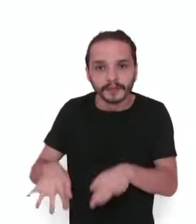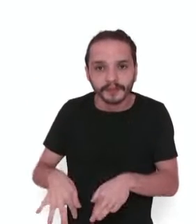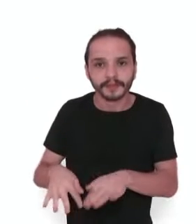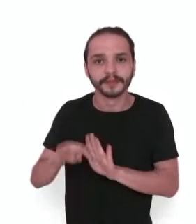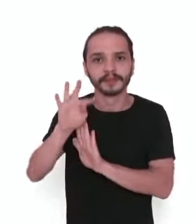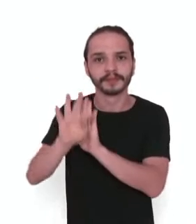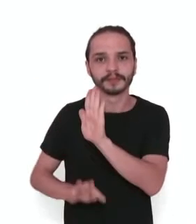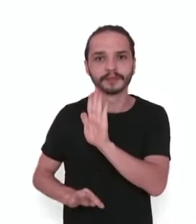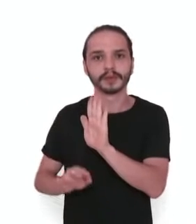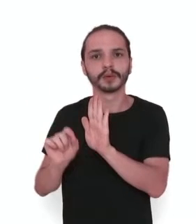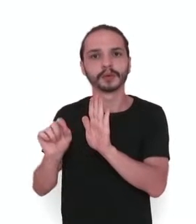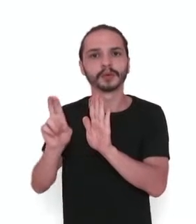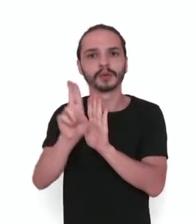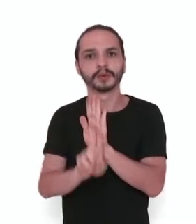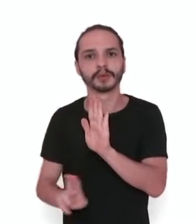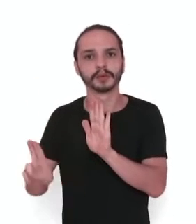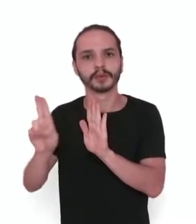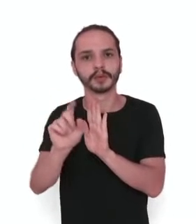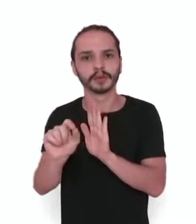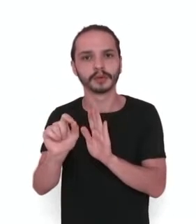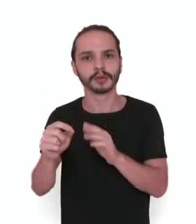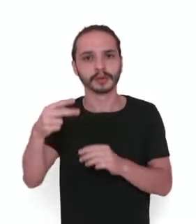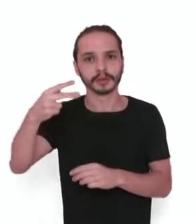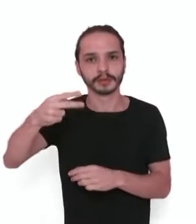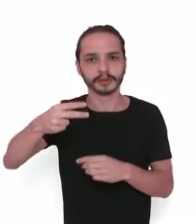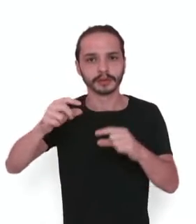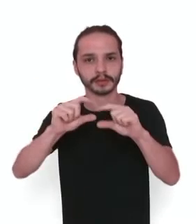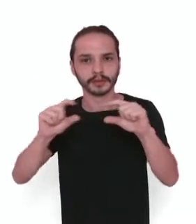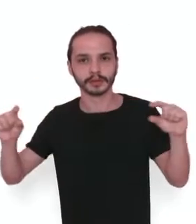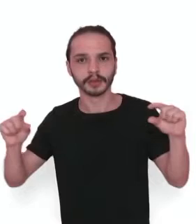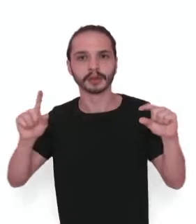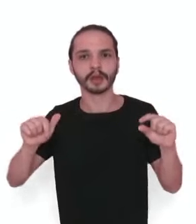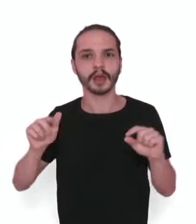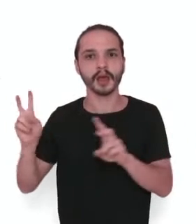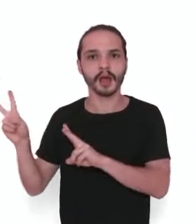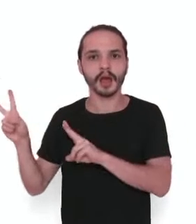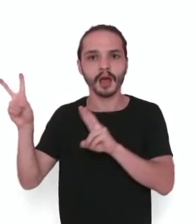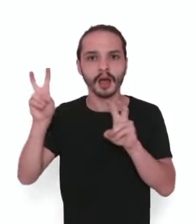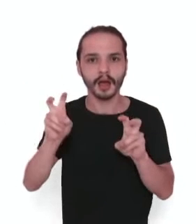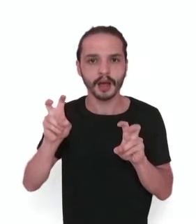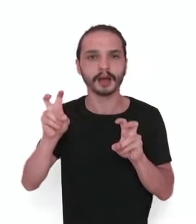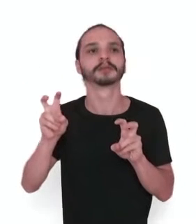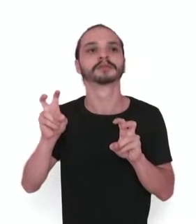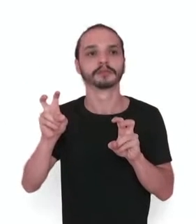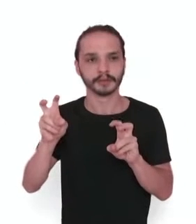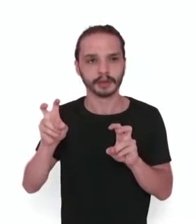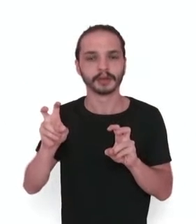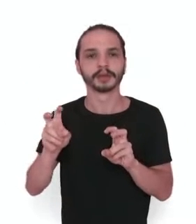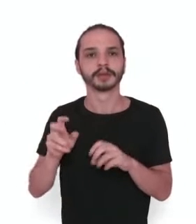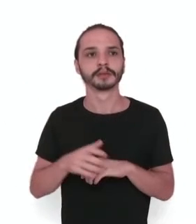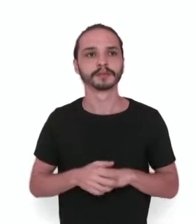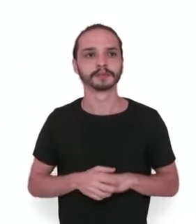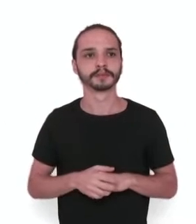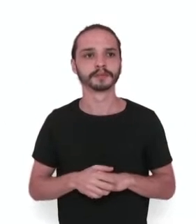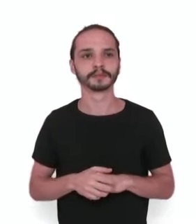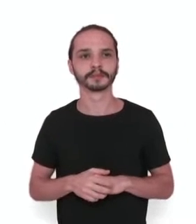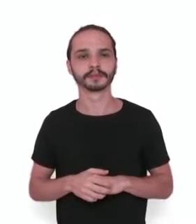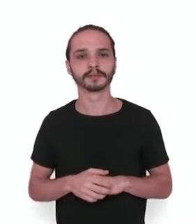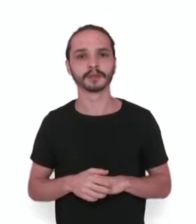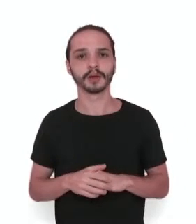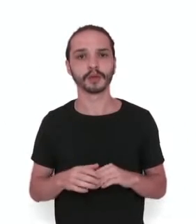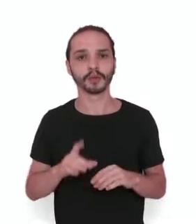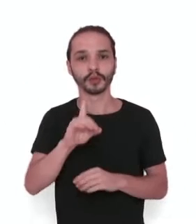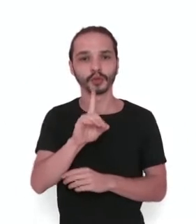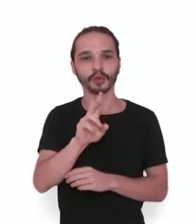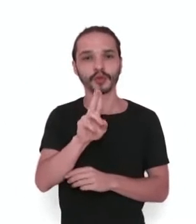que nós utilizamos na segunda linha as aspas, né? Então, a partir da palavra durante, a palavra